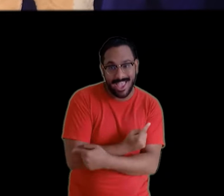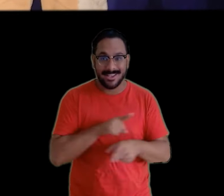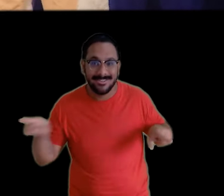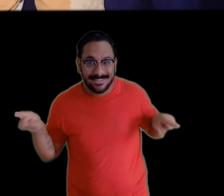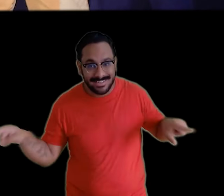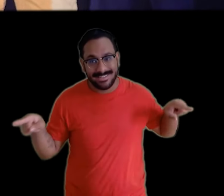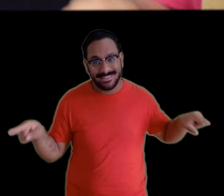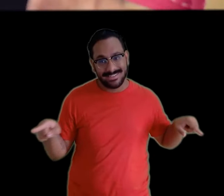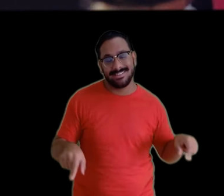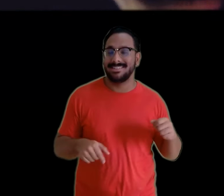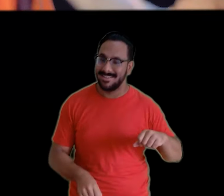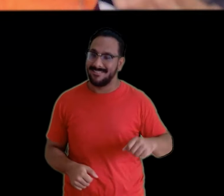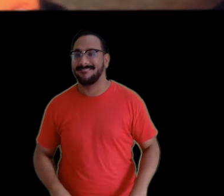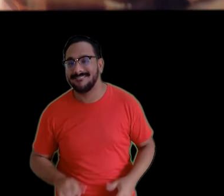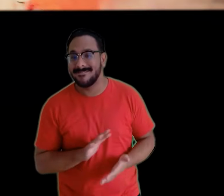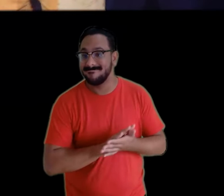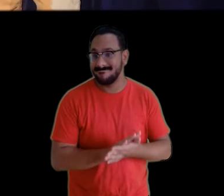assim.